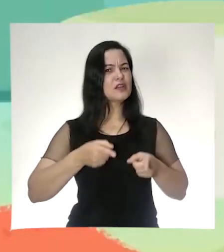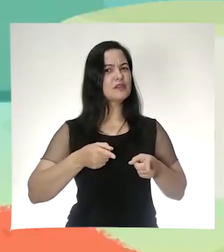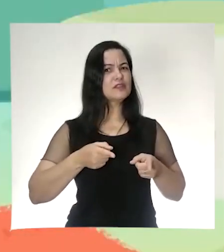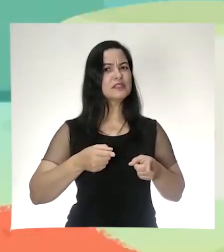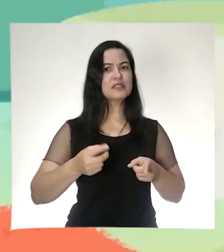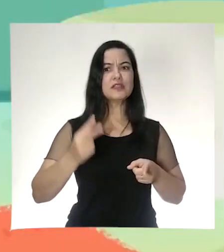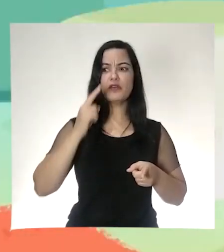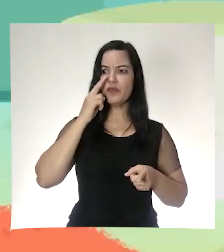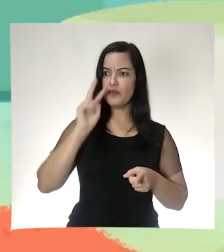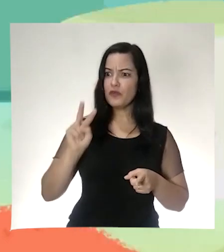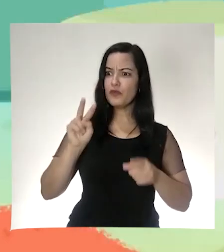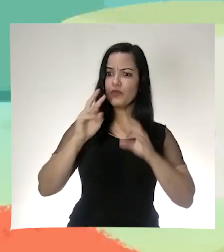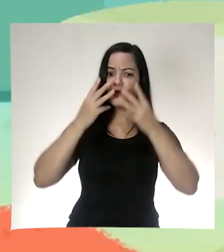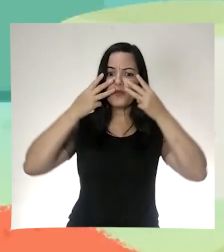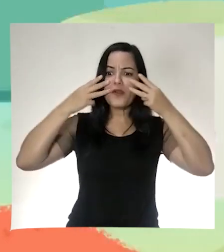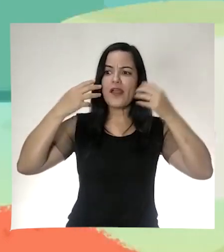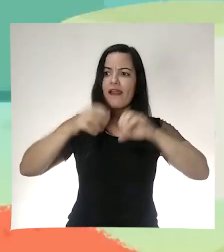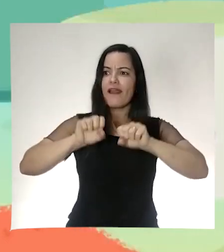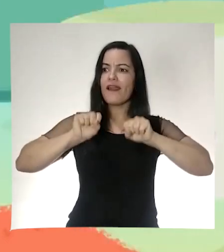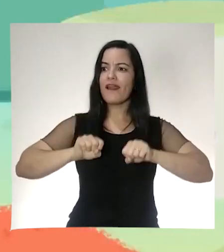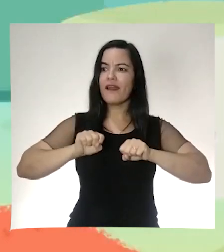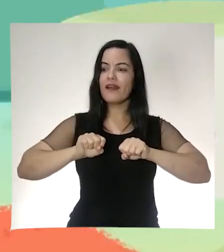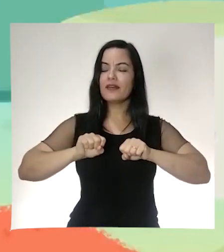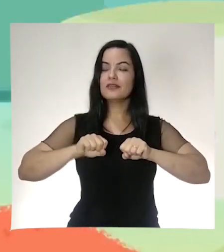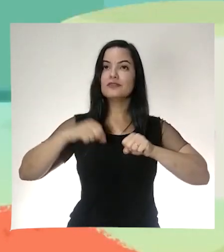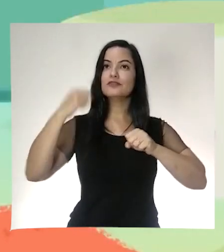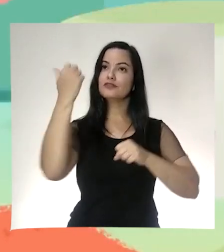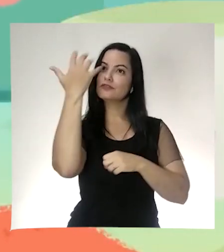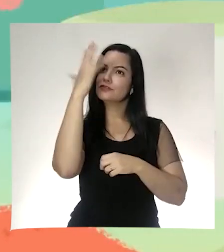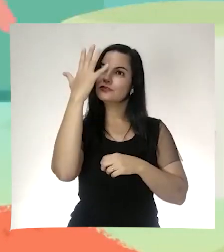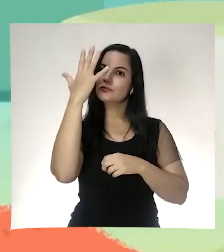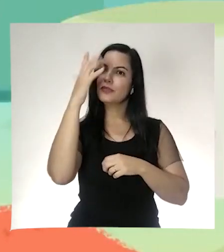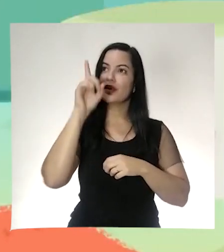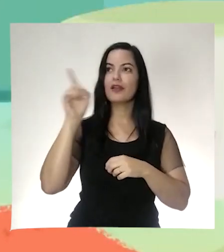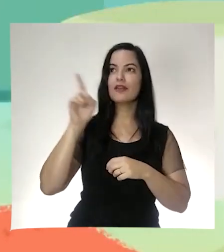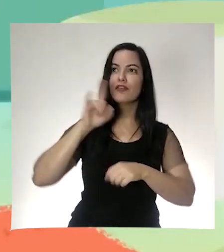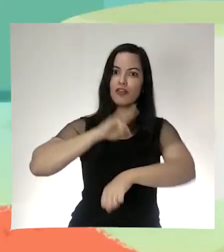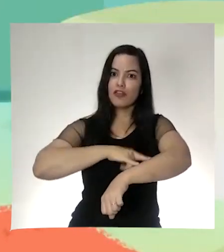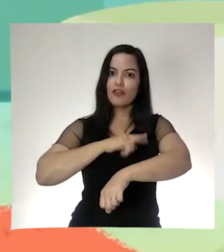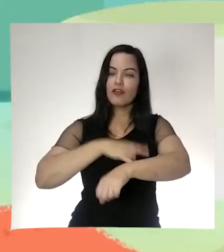Você viu, Cláudio? Os espelhos do banheiro embaçaram.